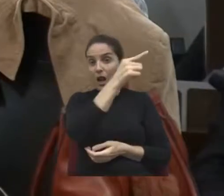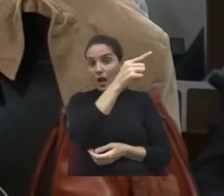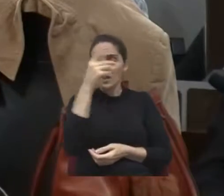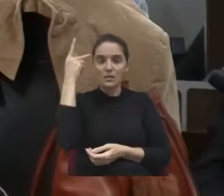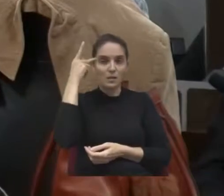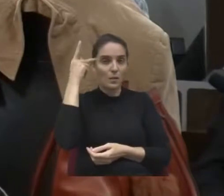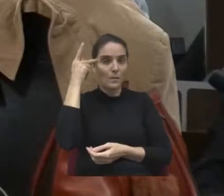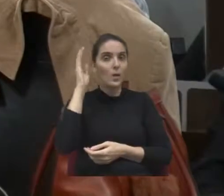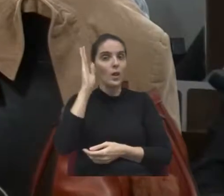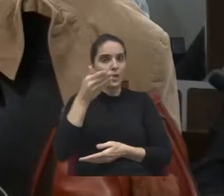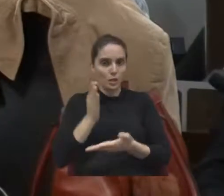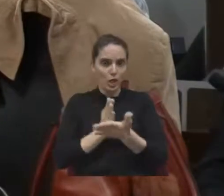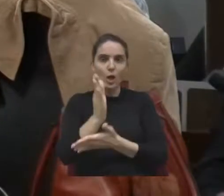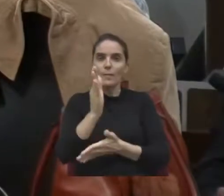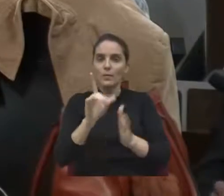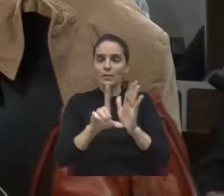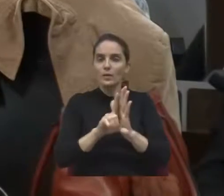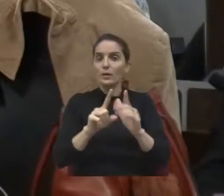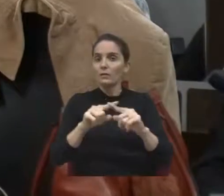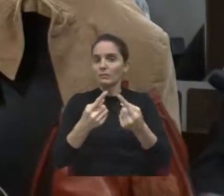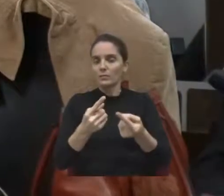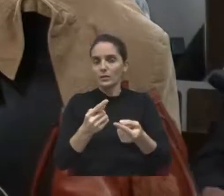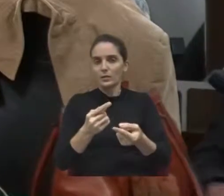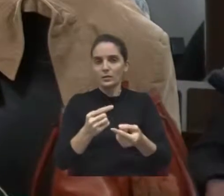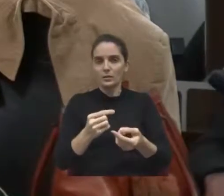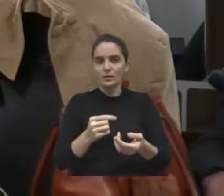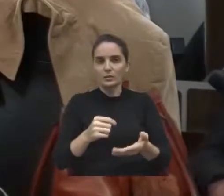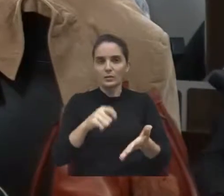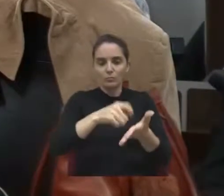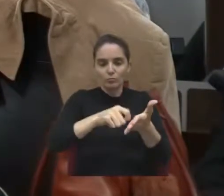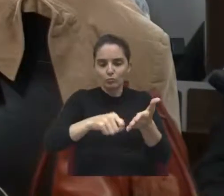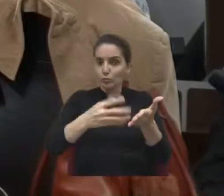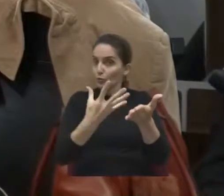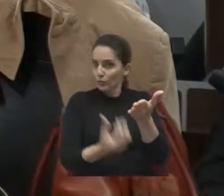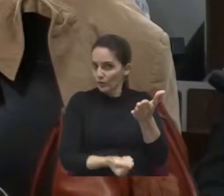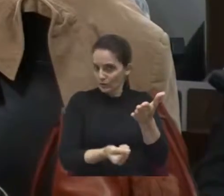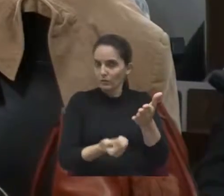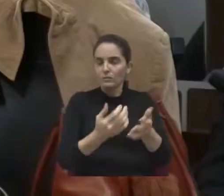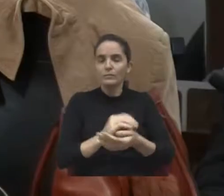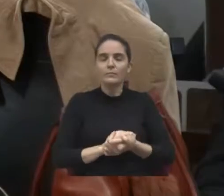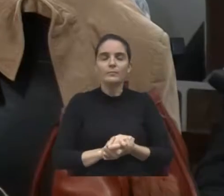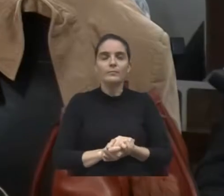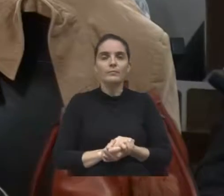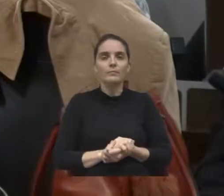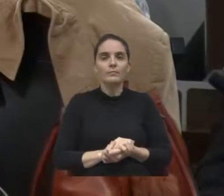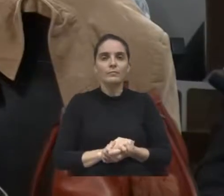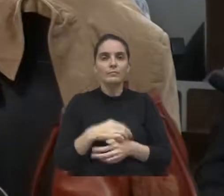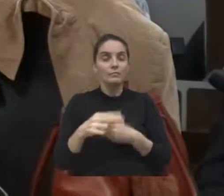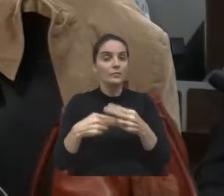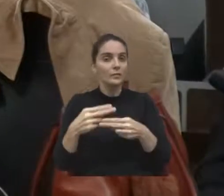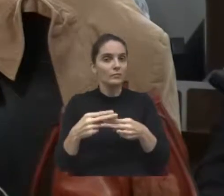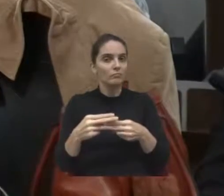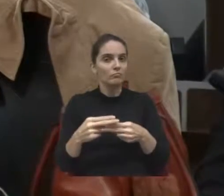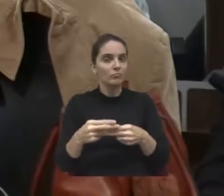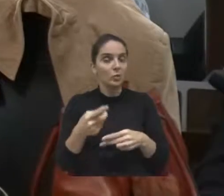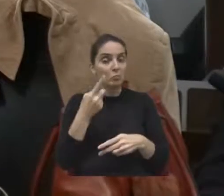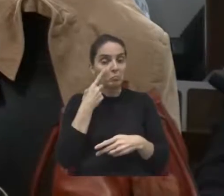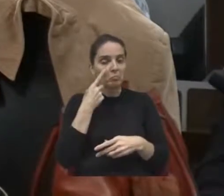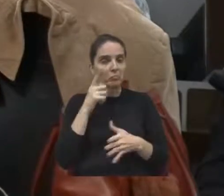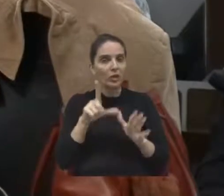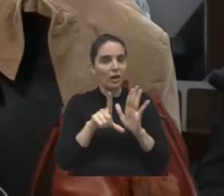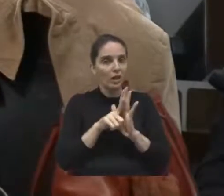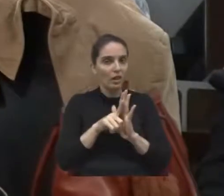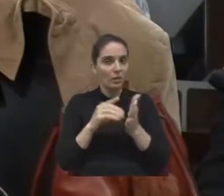lei, aprovou? só não entrou em vigor ainda. Ok, está certo, está certo. Então, o que eu acho interessante é que surgiu essa lei no Rio, né?